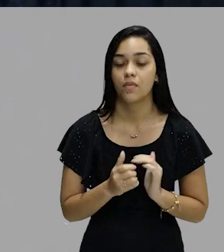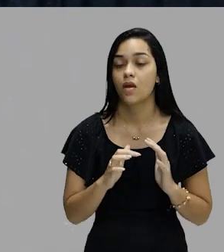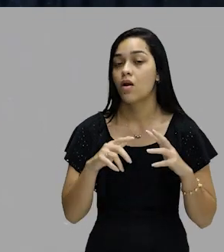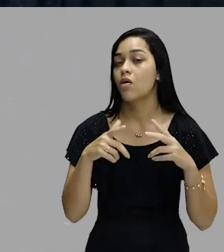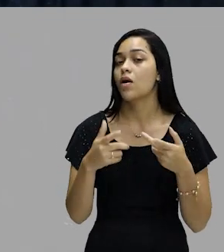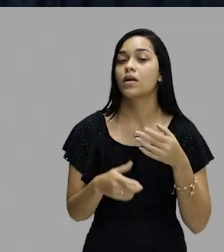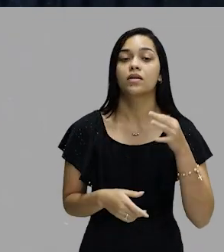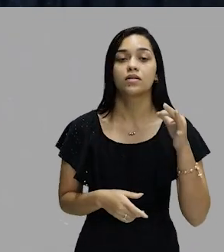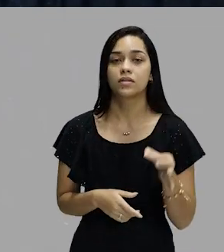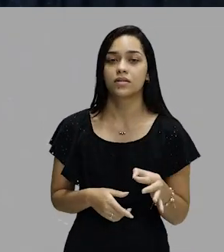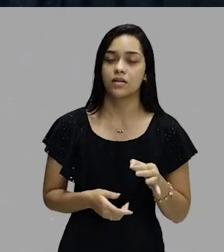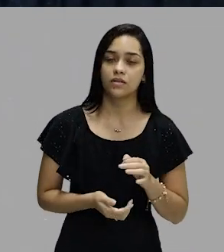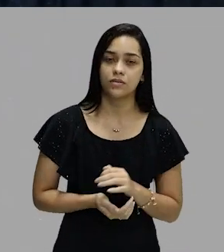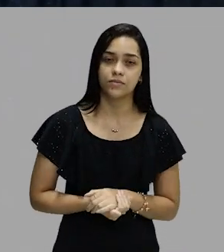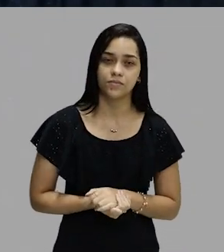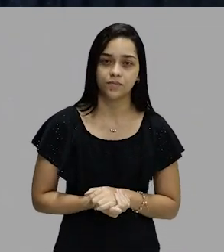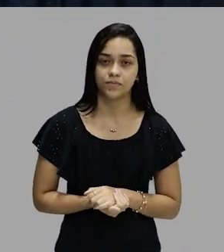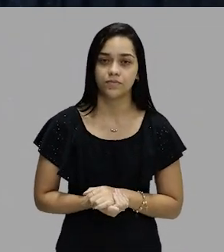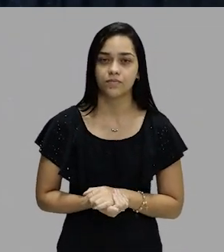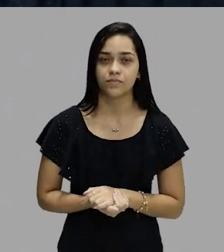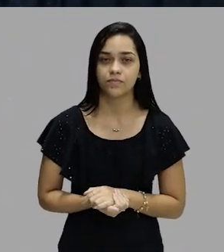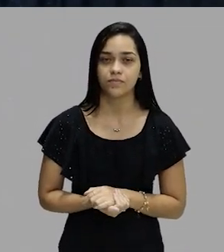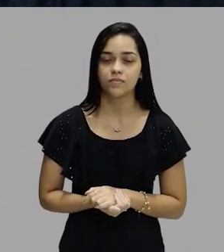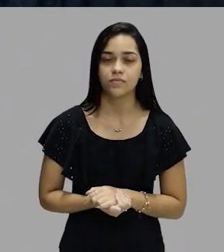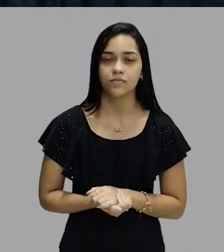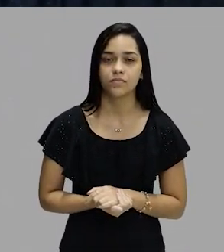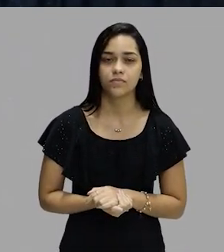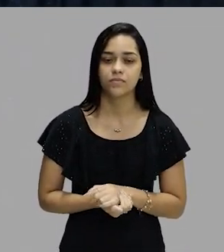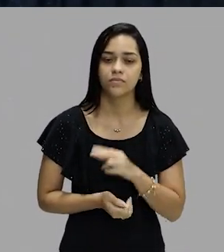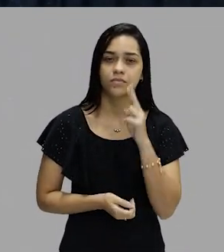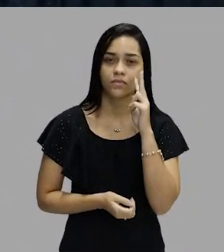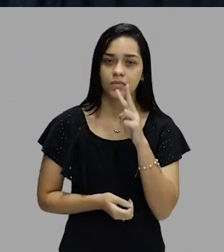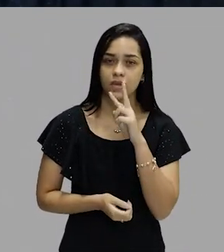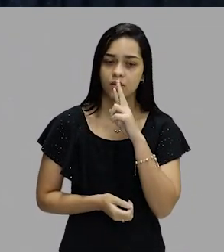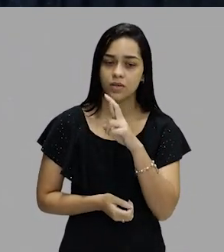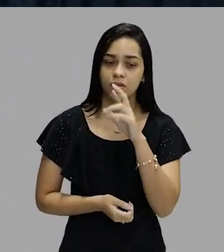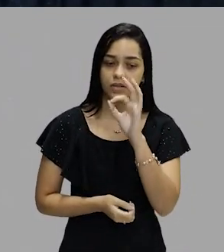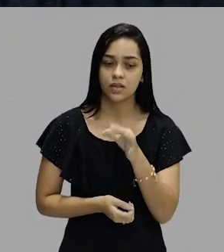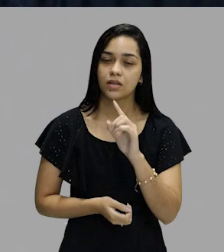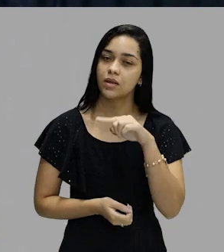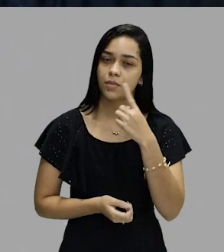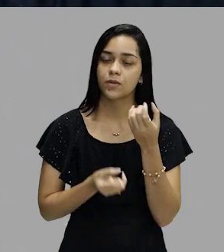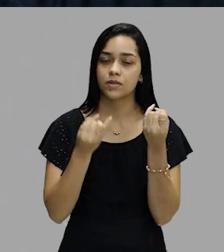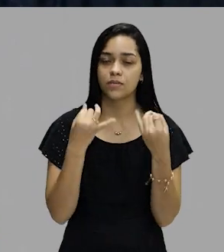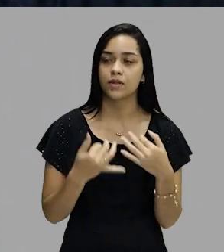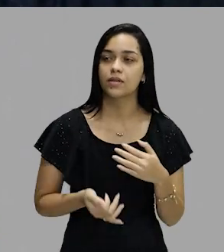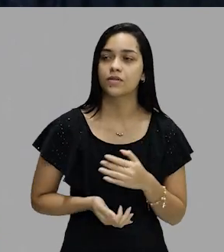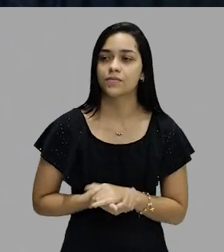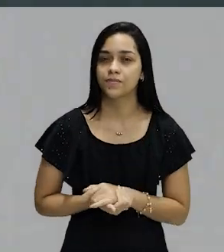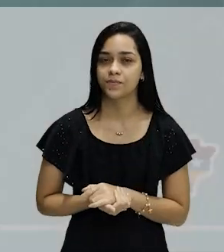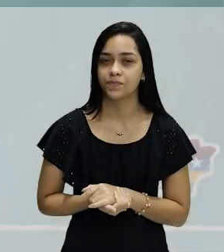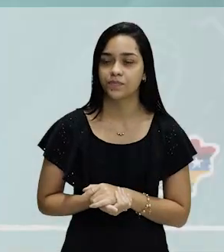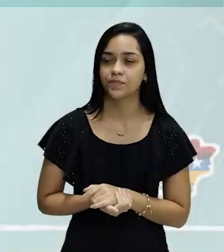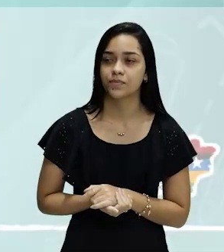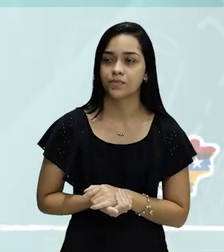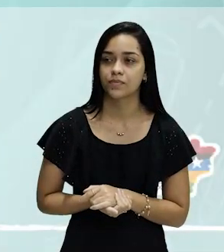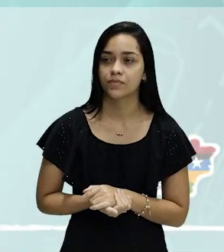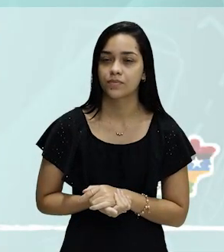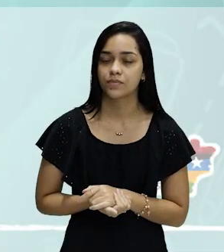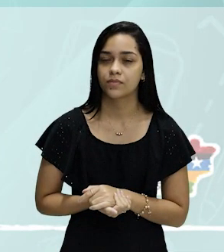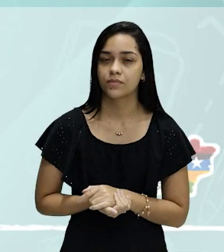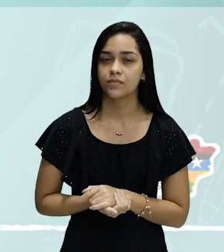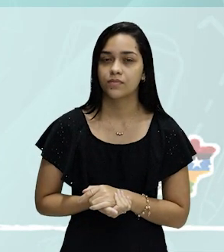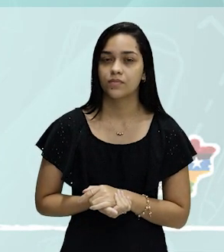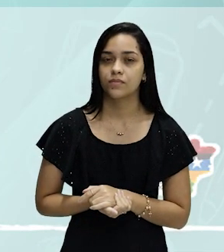quais são as corretas, né? Então, vamos à resposta correta, depois a gente faz a discussão.